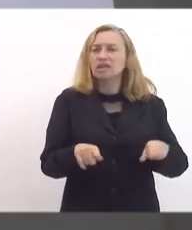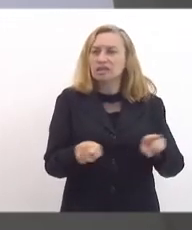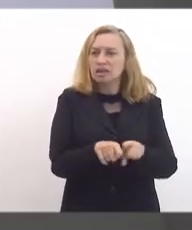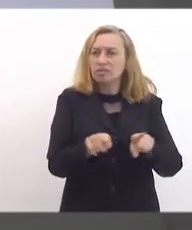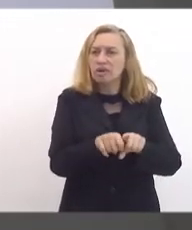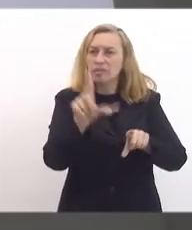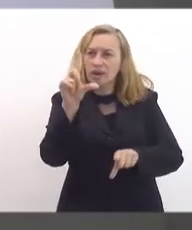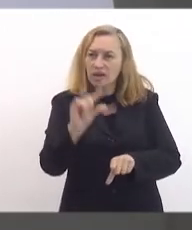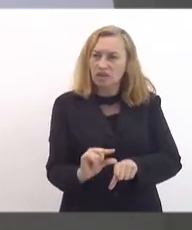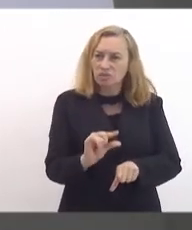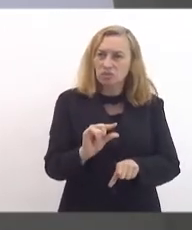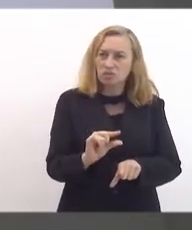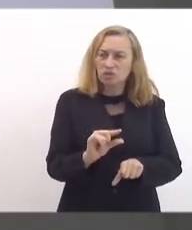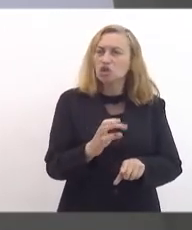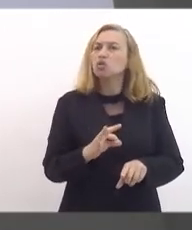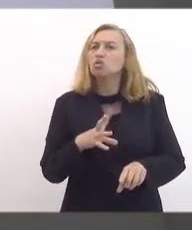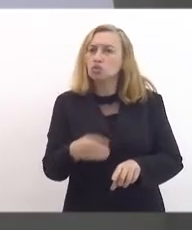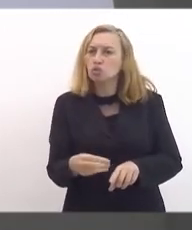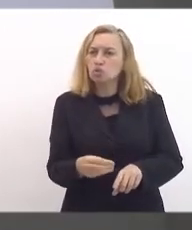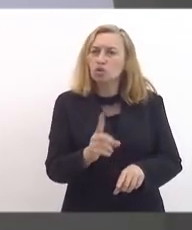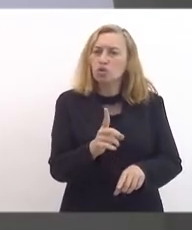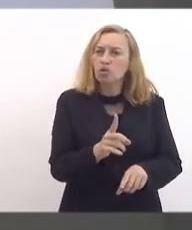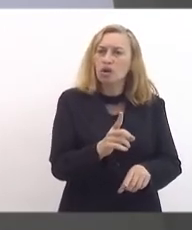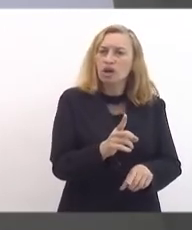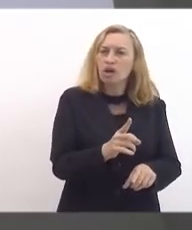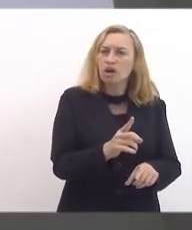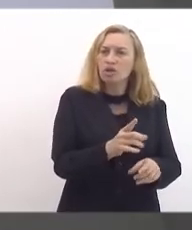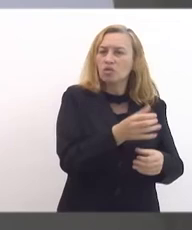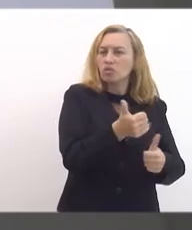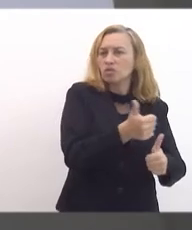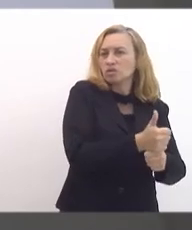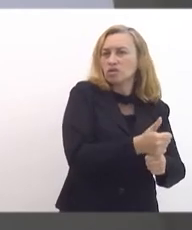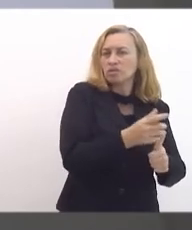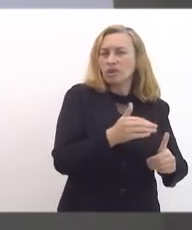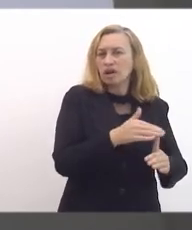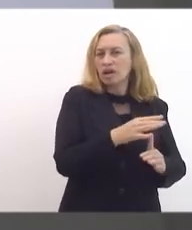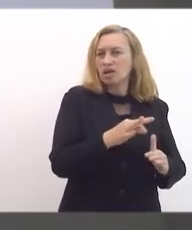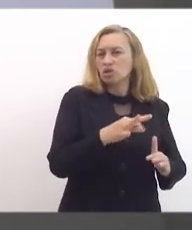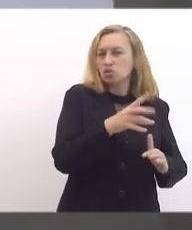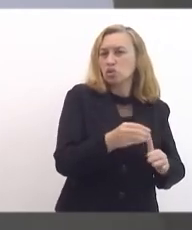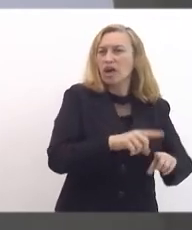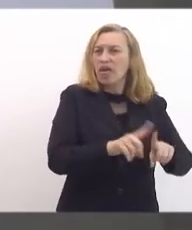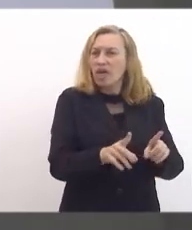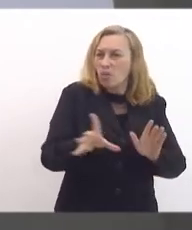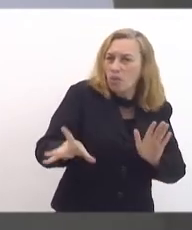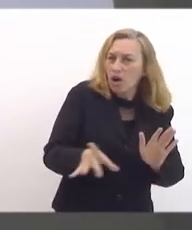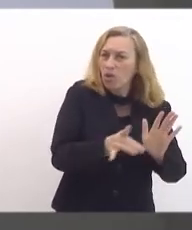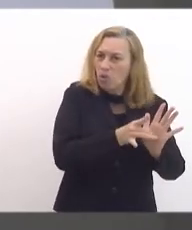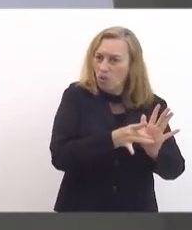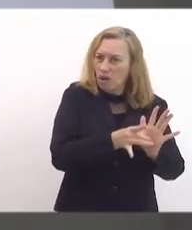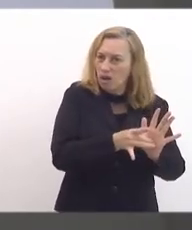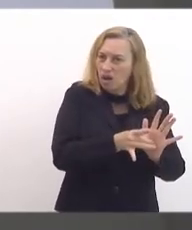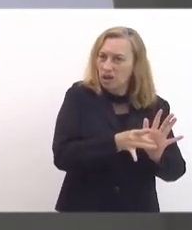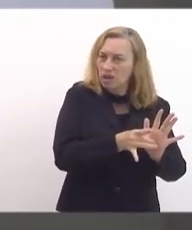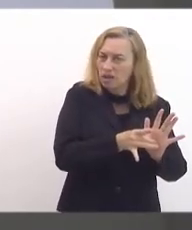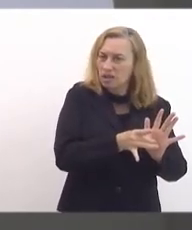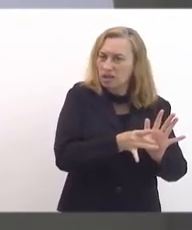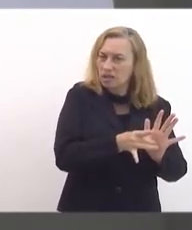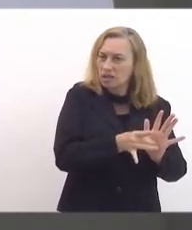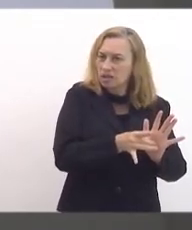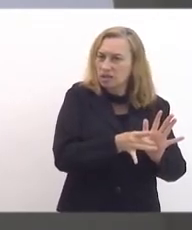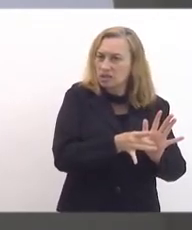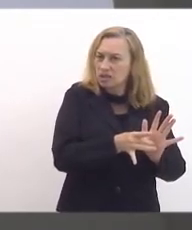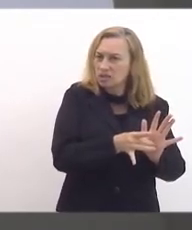resumir isso tudo aí né ou seja em um benefício paradigmático tá Ou seja é uma cola que puxar é